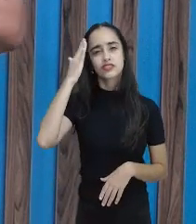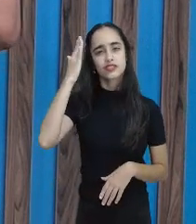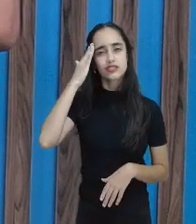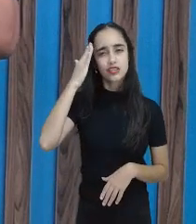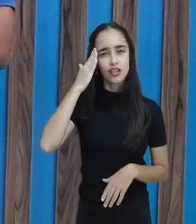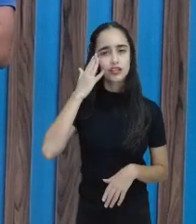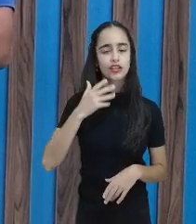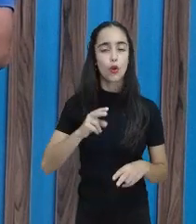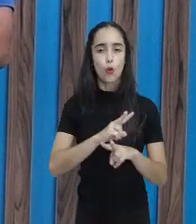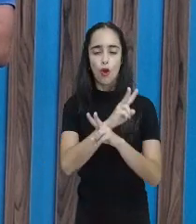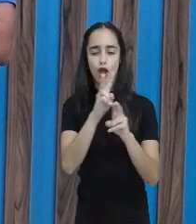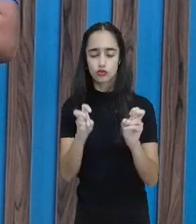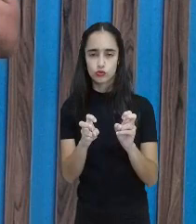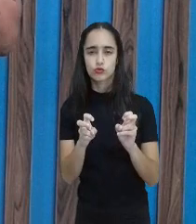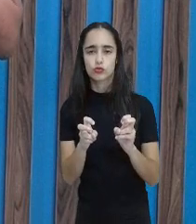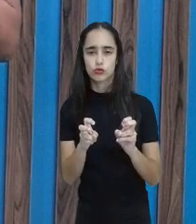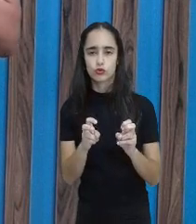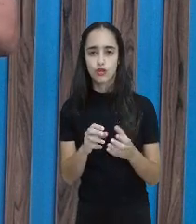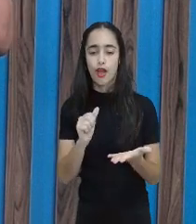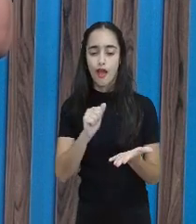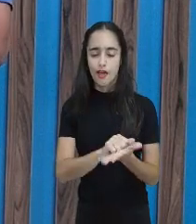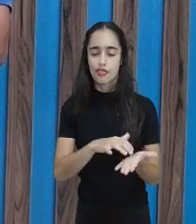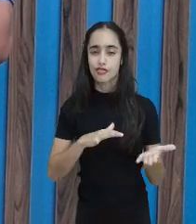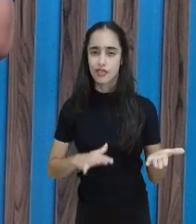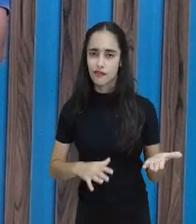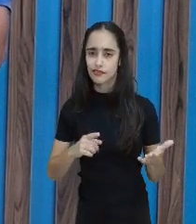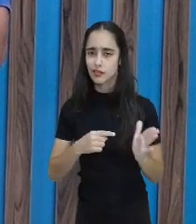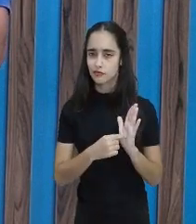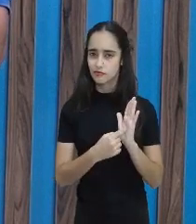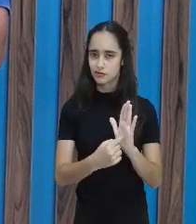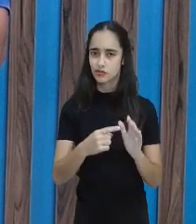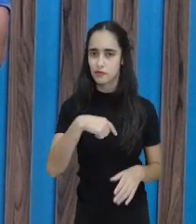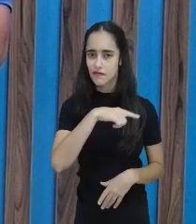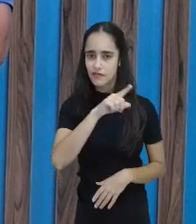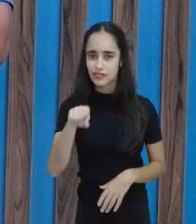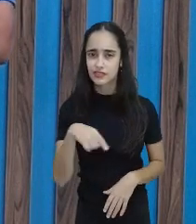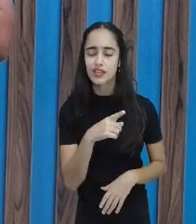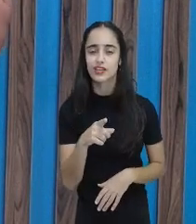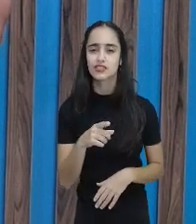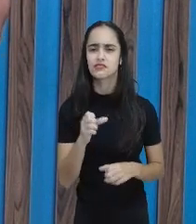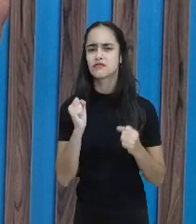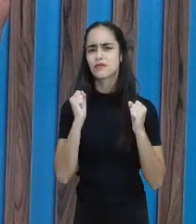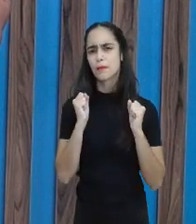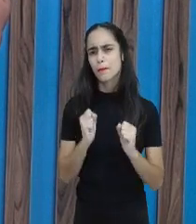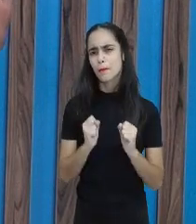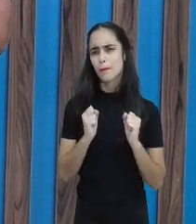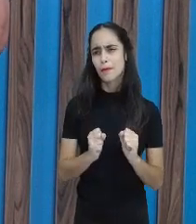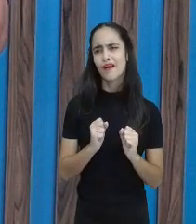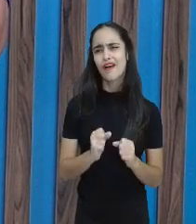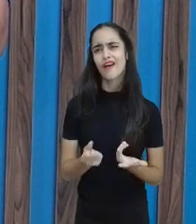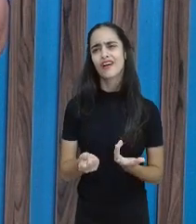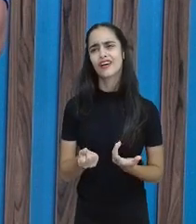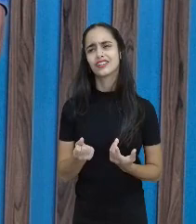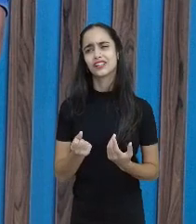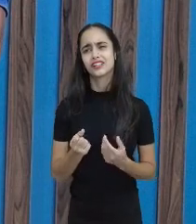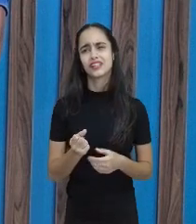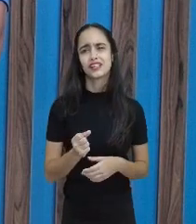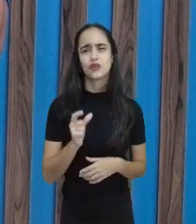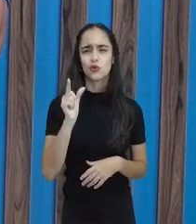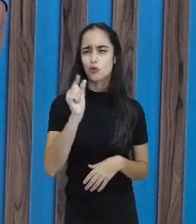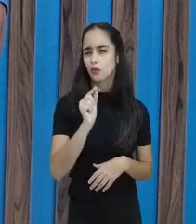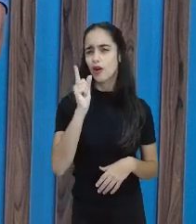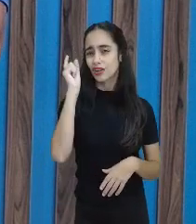reversível e irreversível, a atividade que eu estou trazendo para você hoje pode até ter um grauzinho maior de